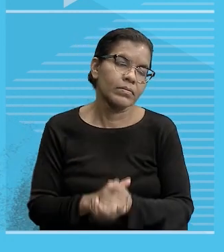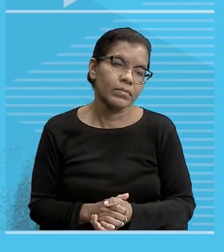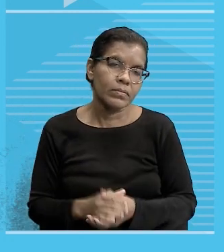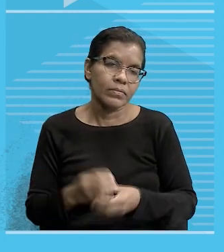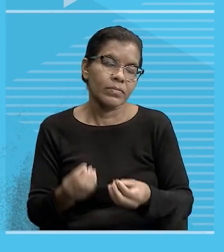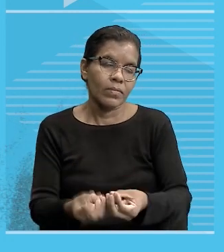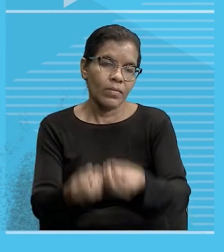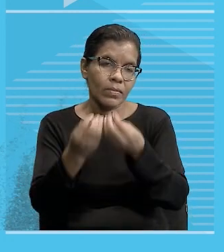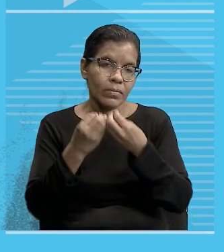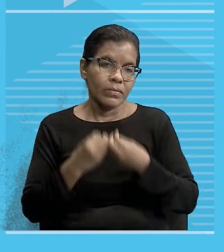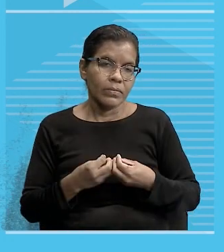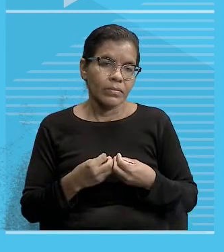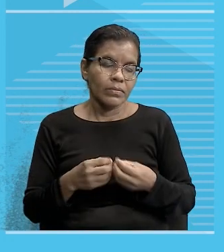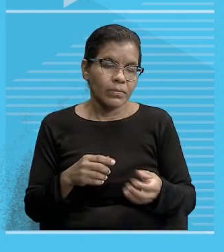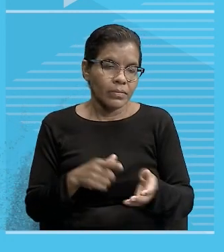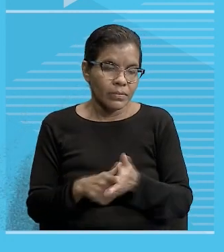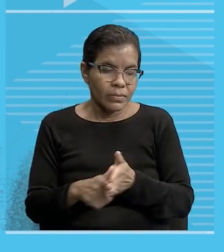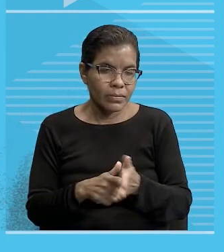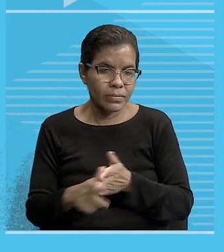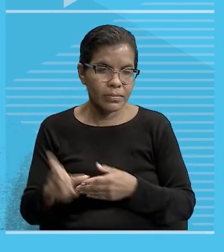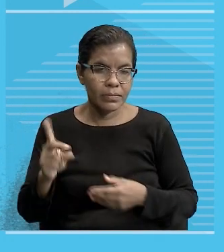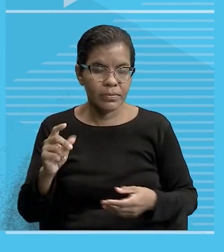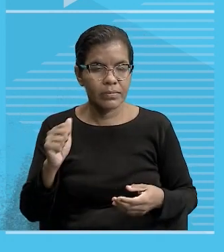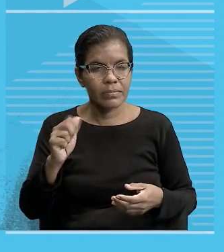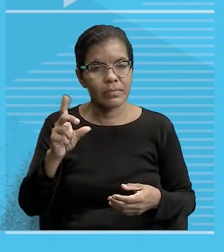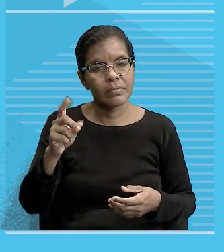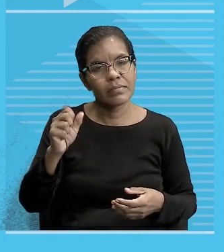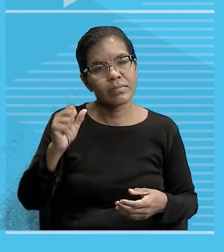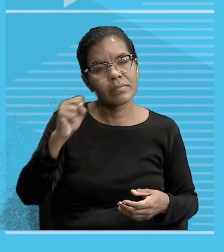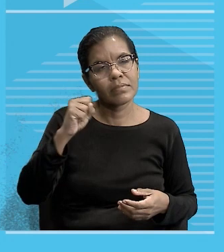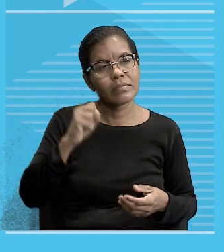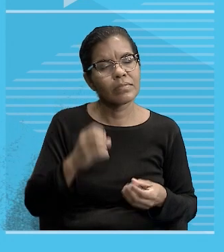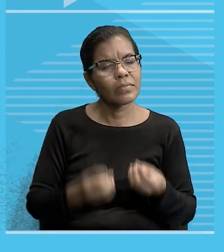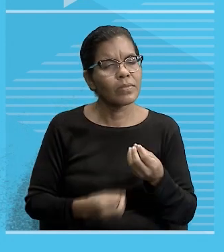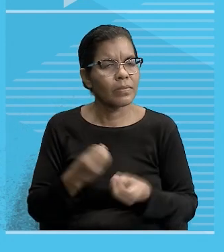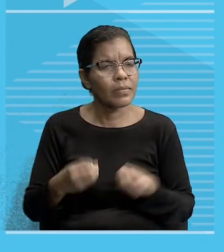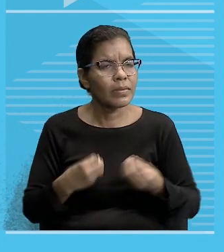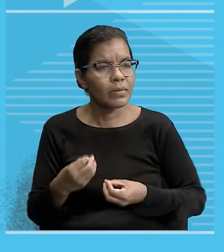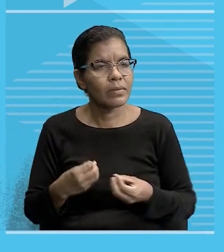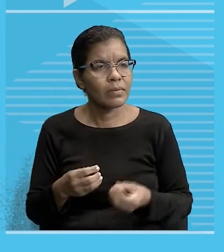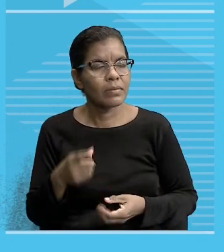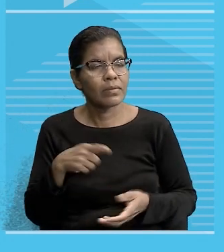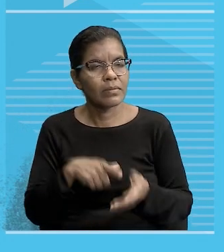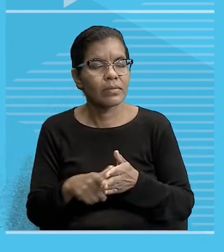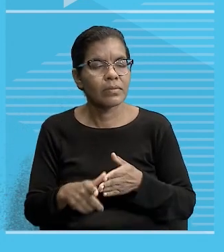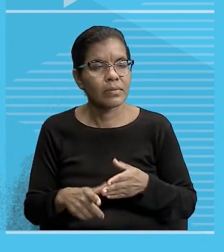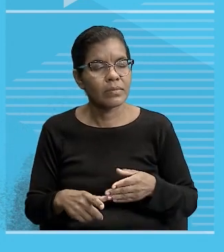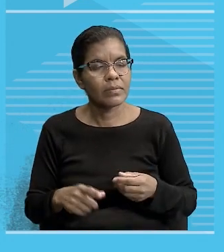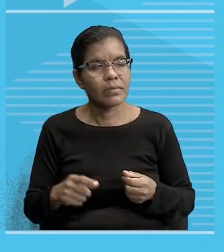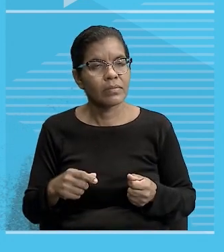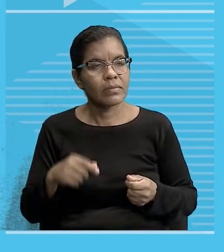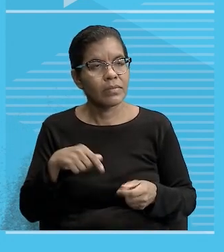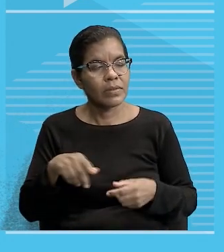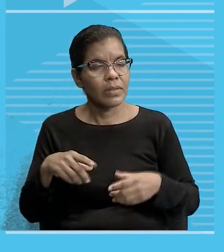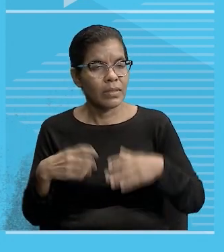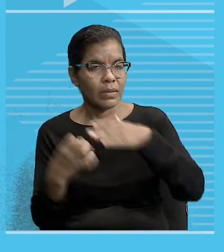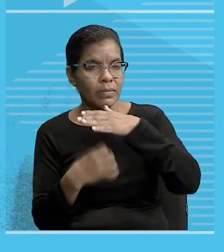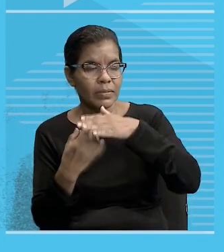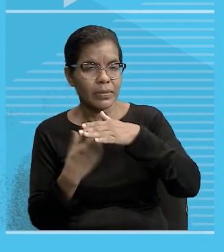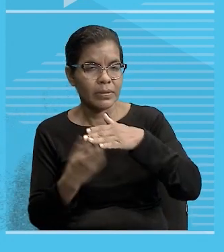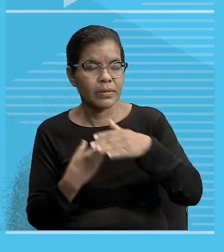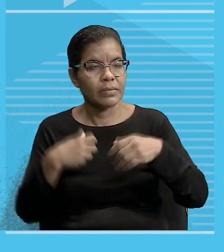eles vão trazer para você análise de dados Como assim professor você é a empresa você precisa de dados